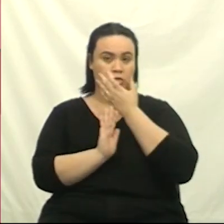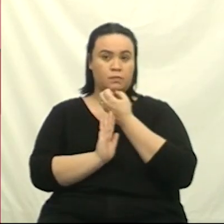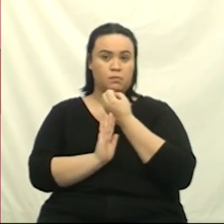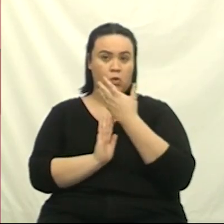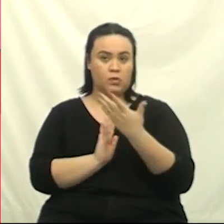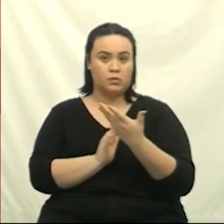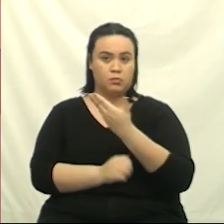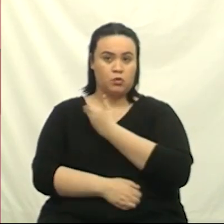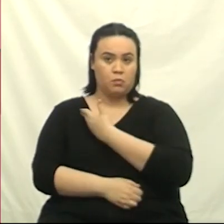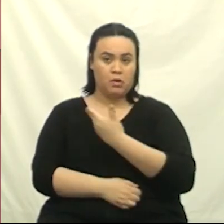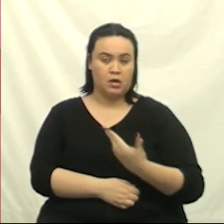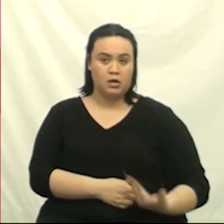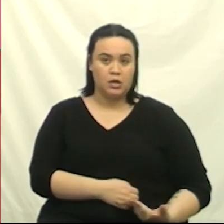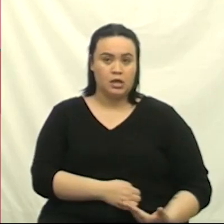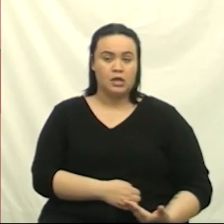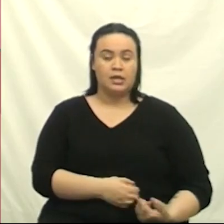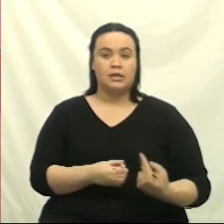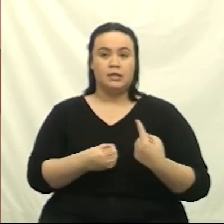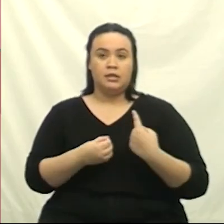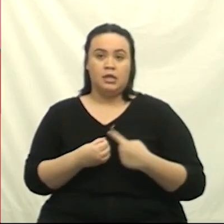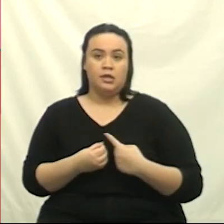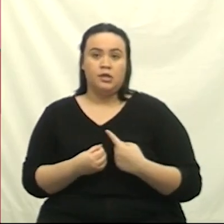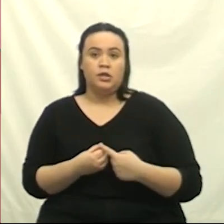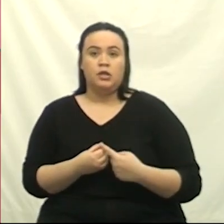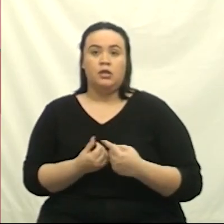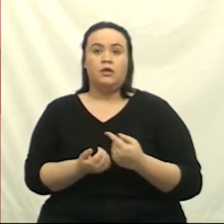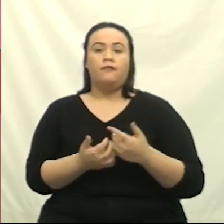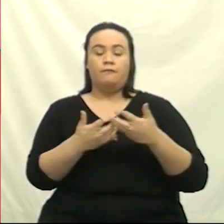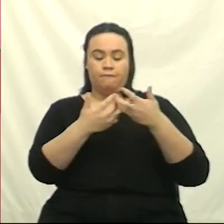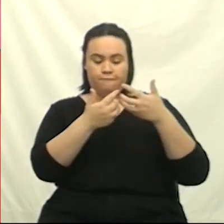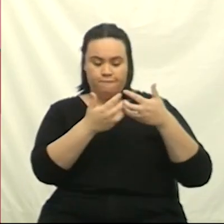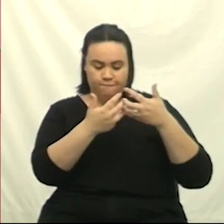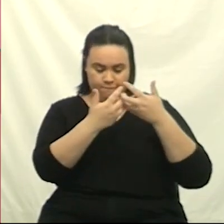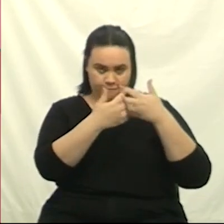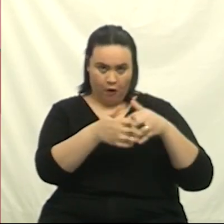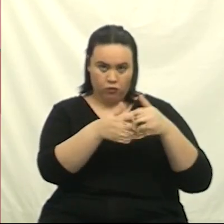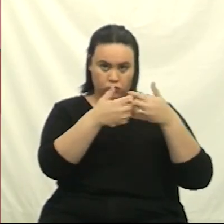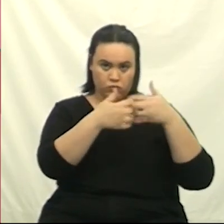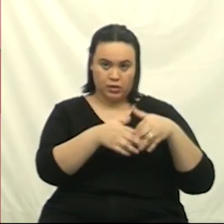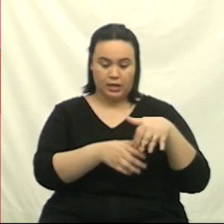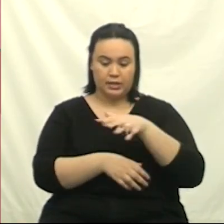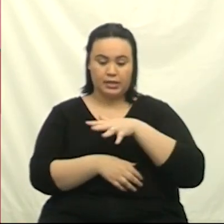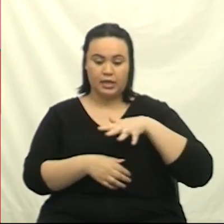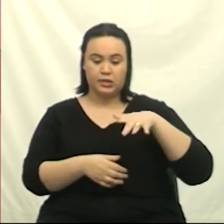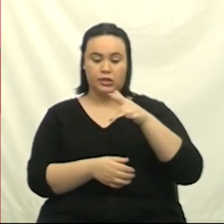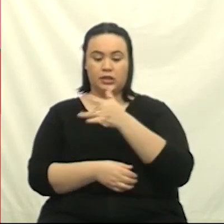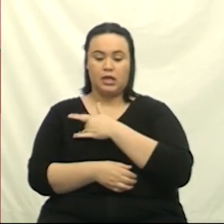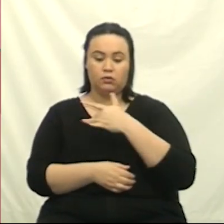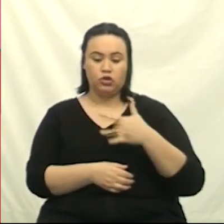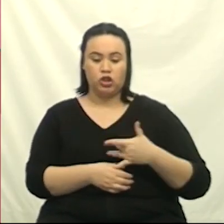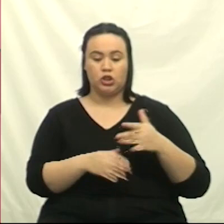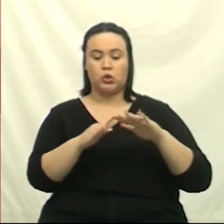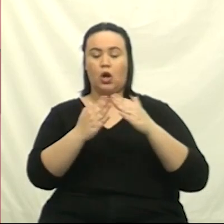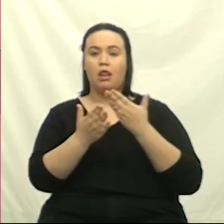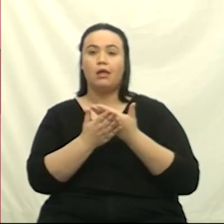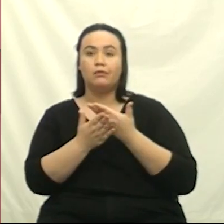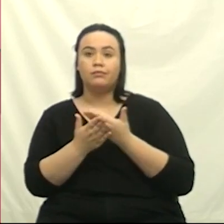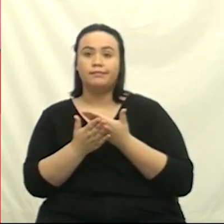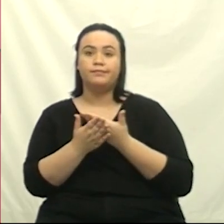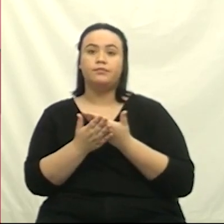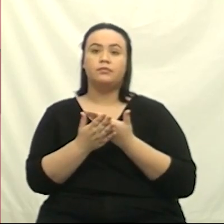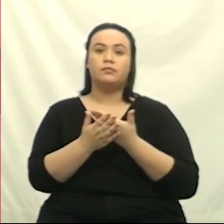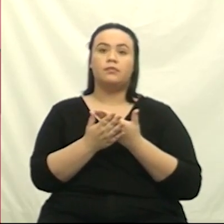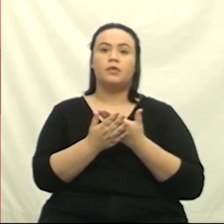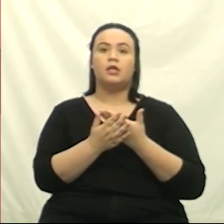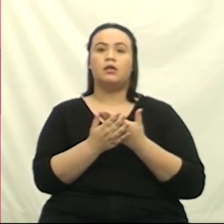públicos trabalhadores dessa cidade que fazem essa cidade funcionar nas unidades de saúde nas escolas no